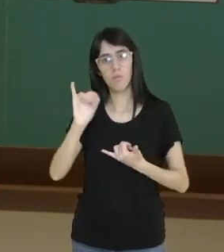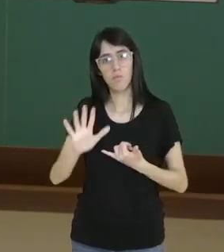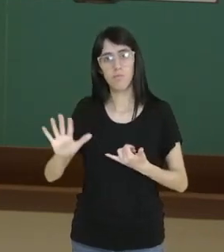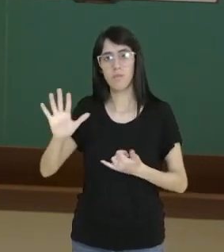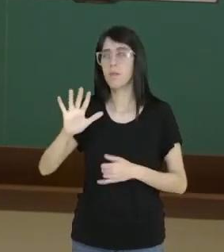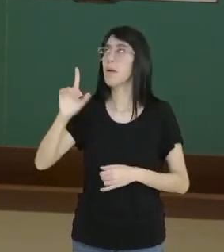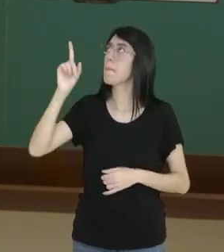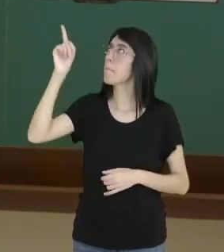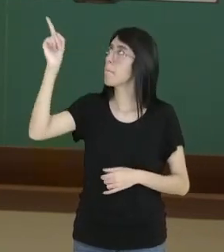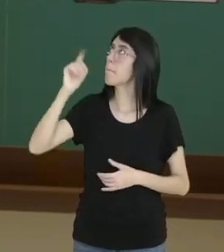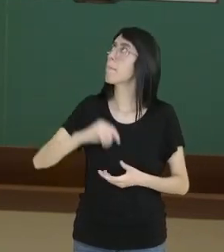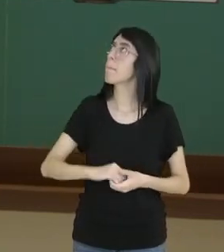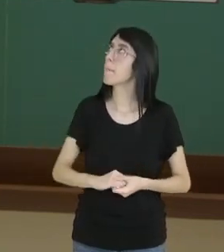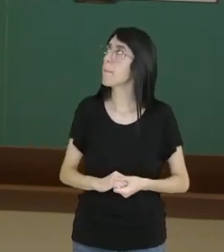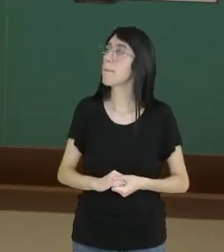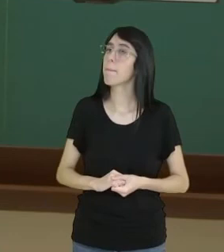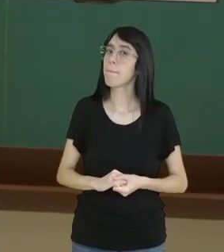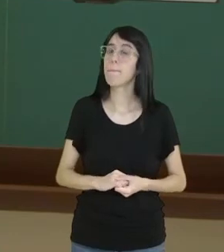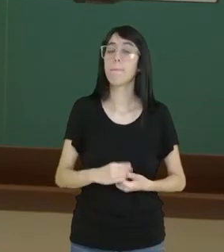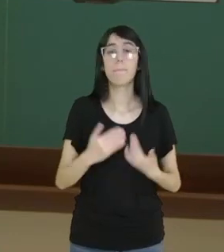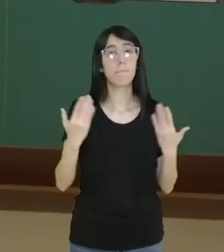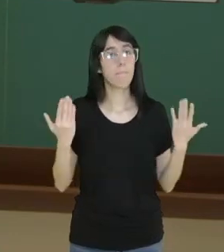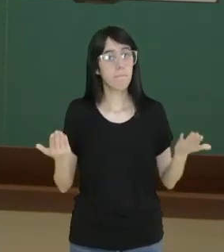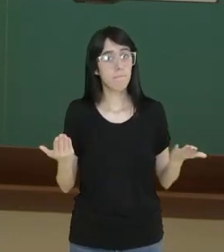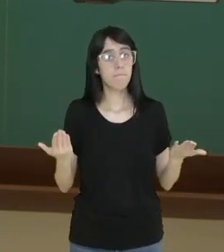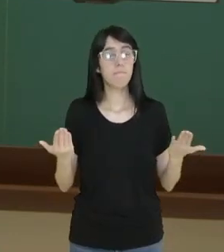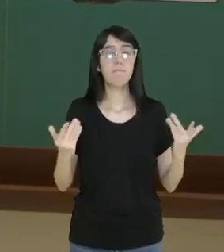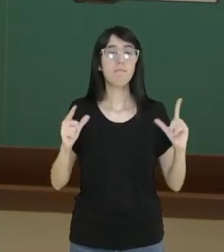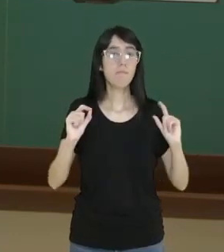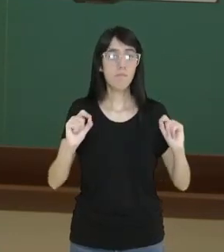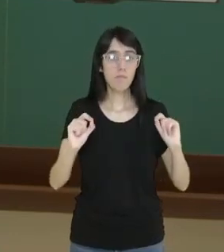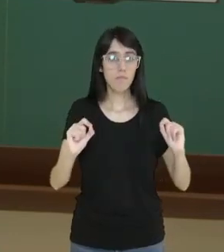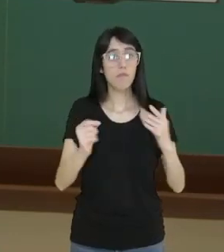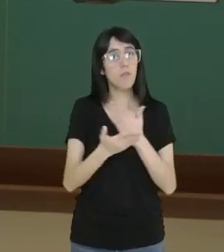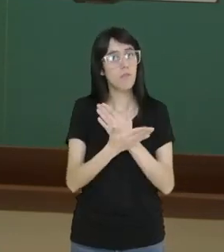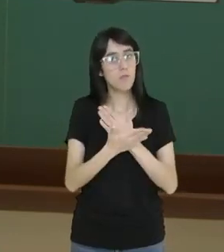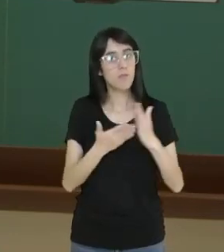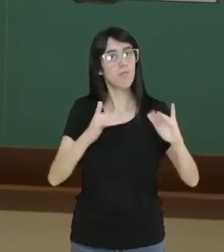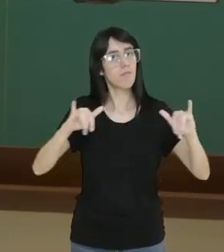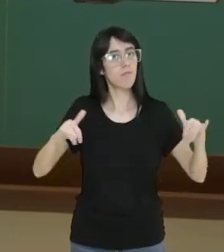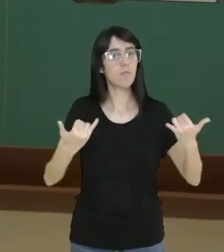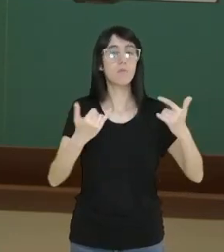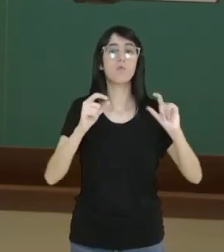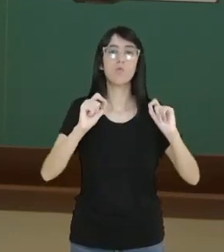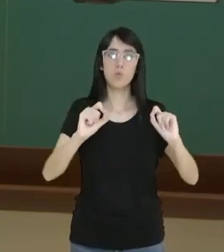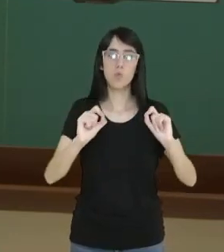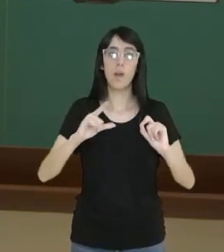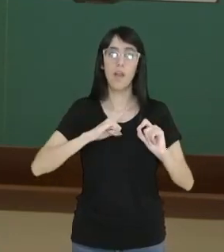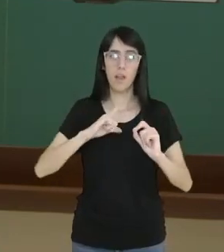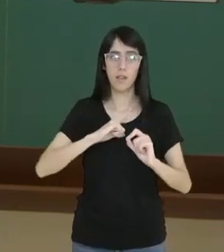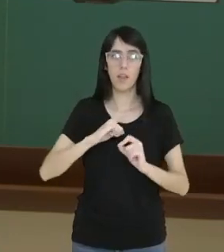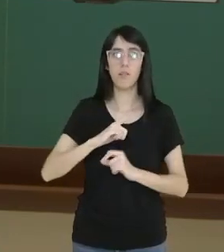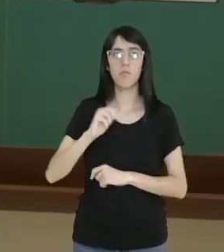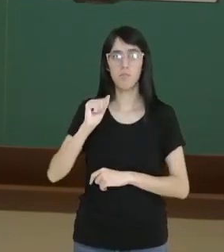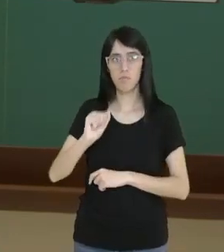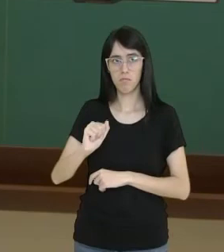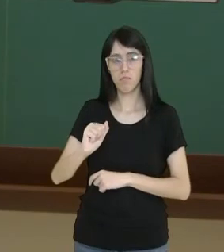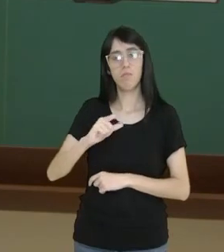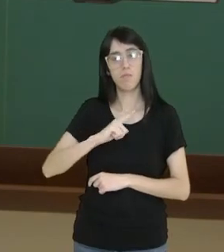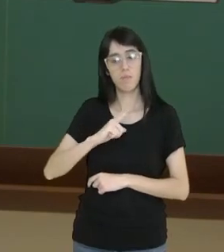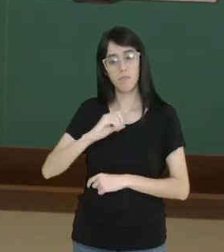altura, tenho essa aqui. Então, eu vou começar a usar o que eu tenho, né? Eu tenho essa hipotenusa, tenho esse